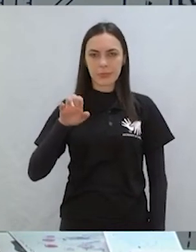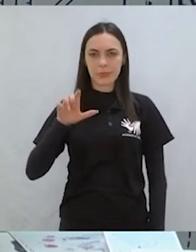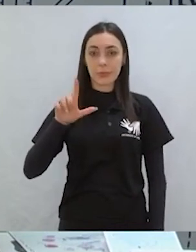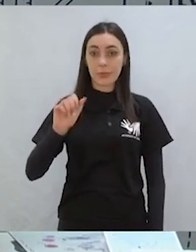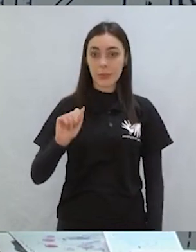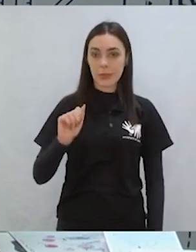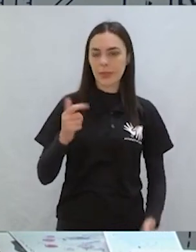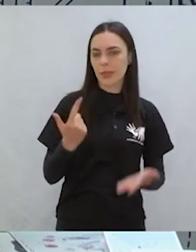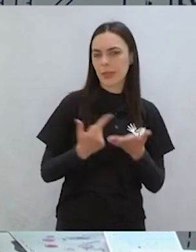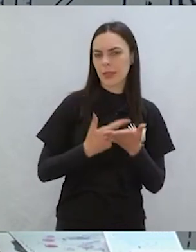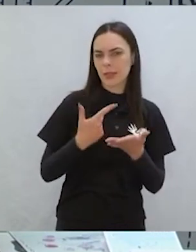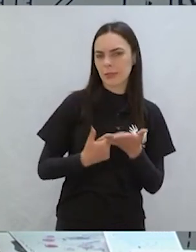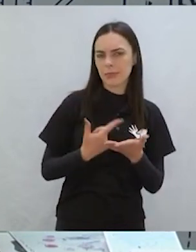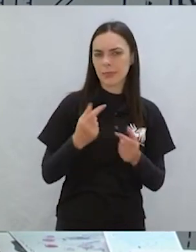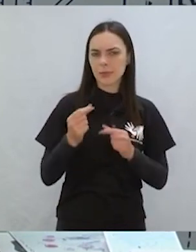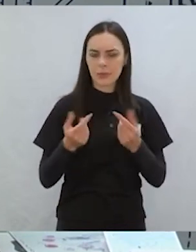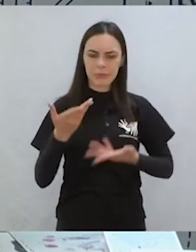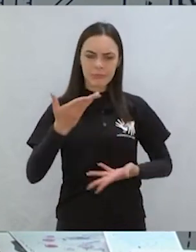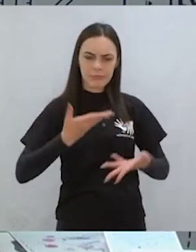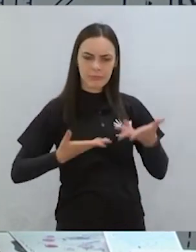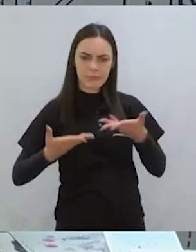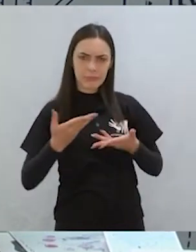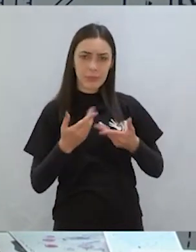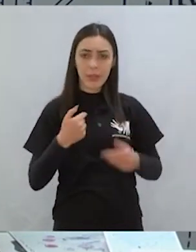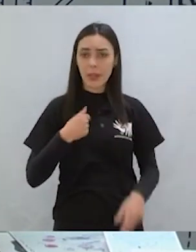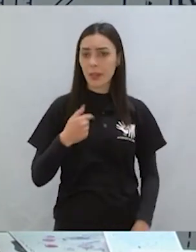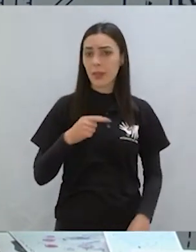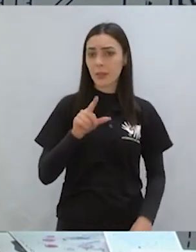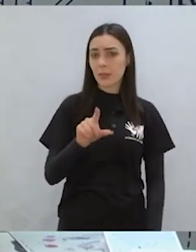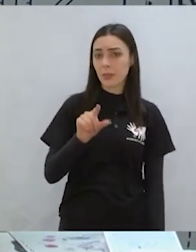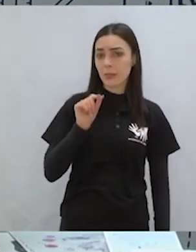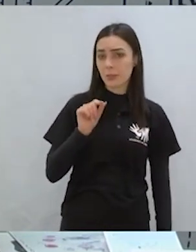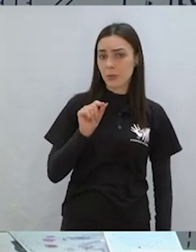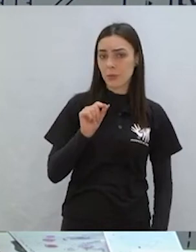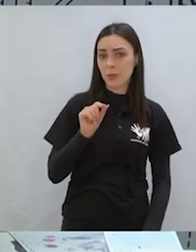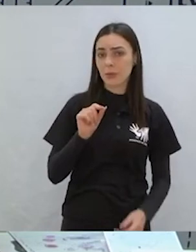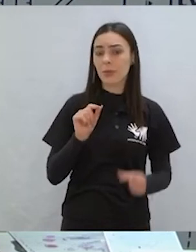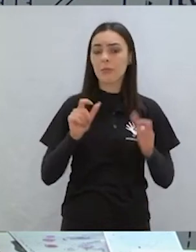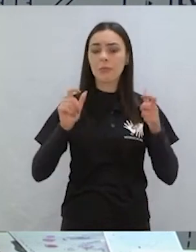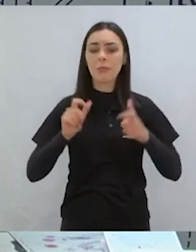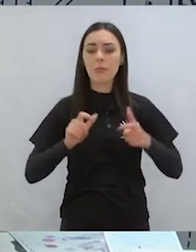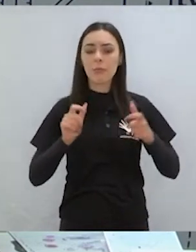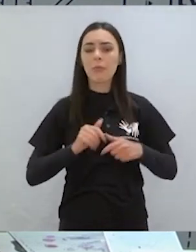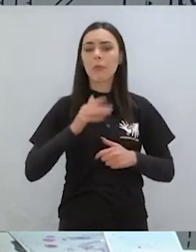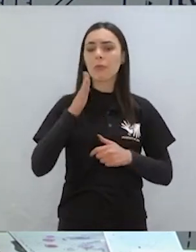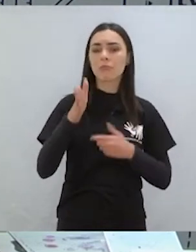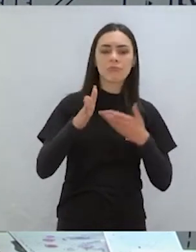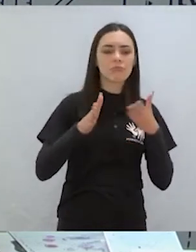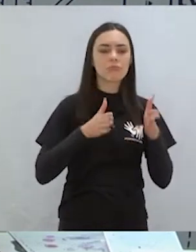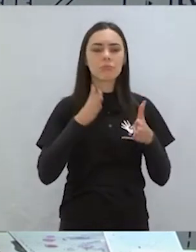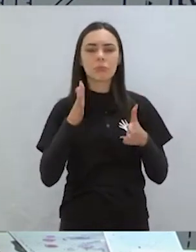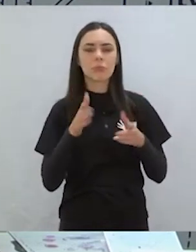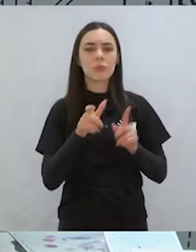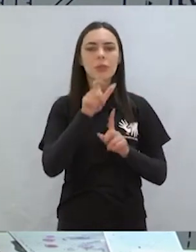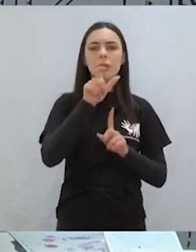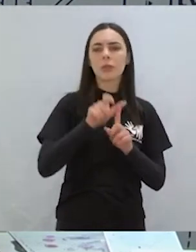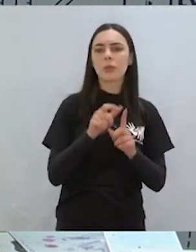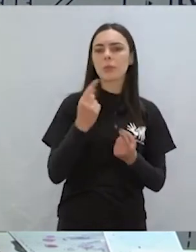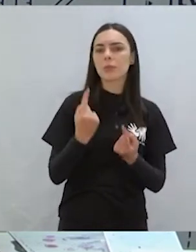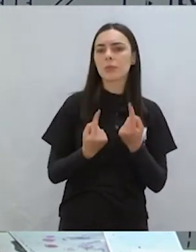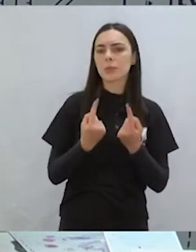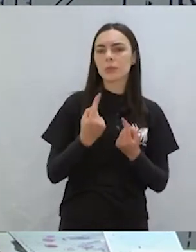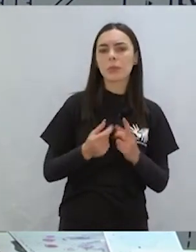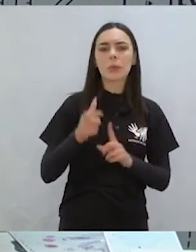Ele é um livro interativo. O que é um livro interativo? Eu posso escolher para onde eu vou na leitura.